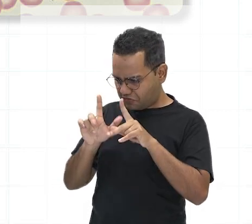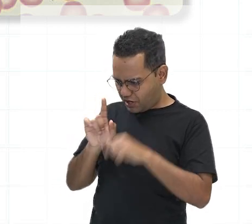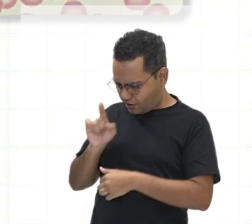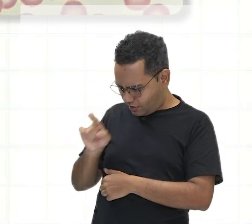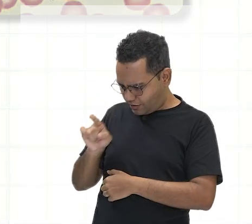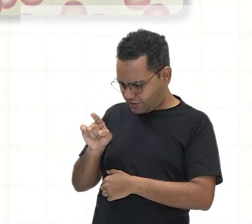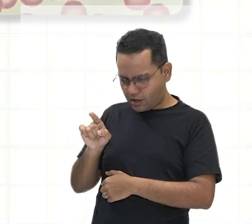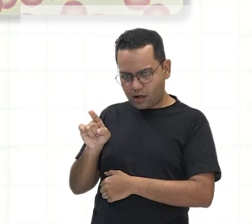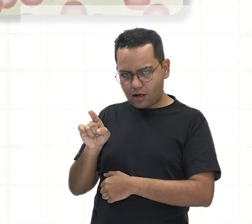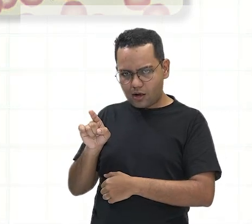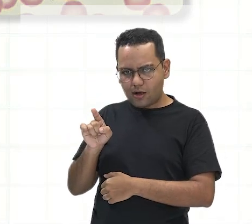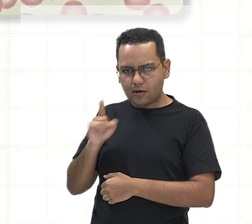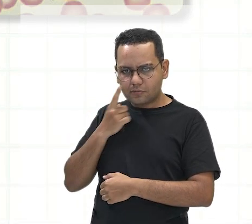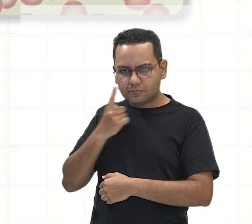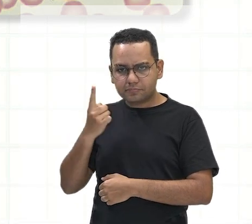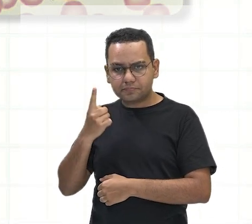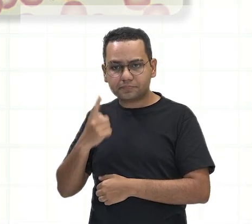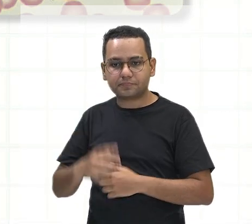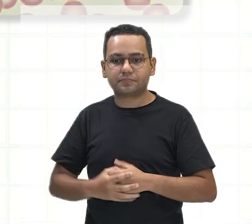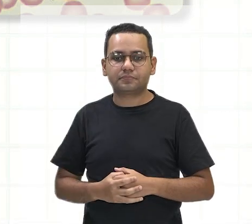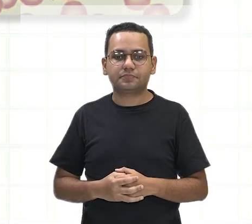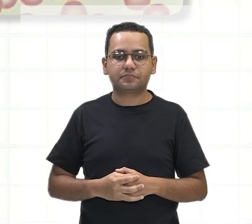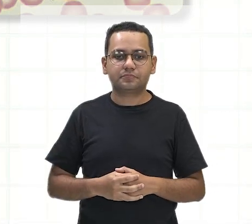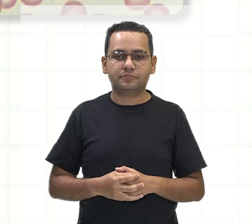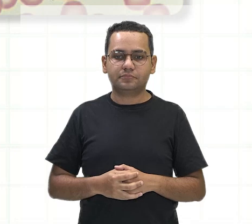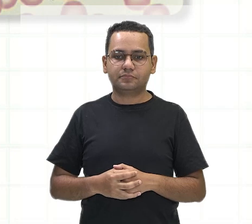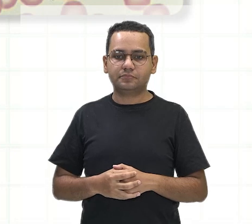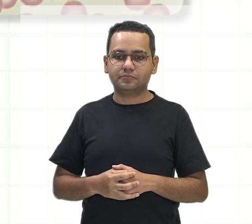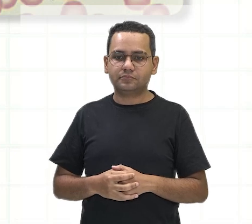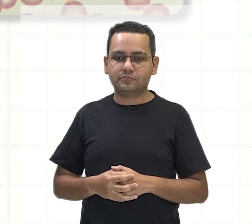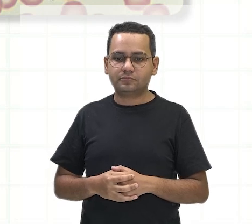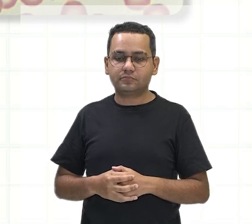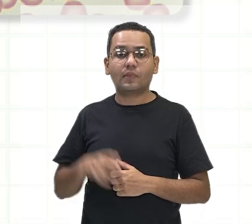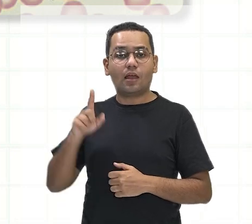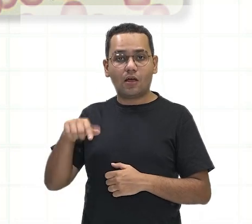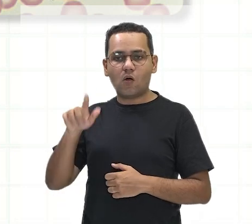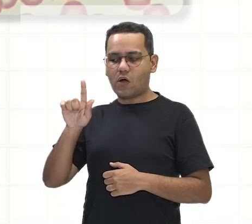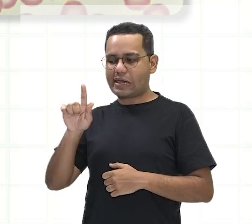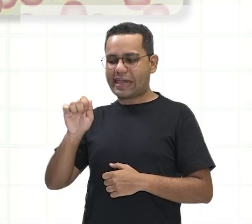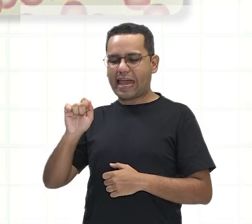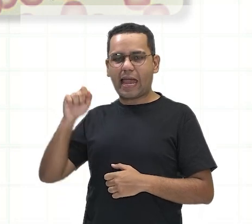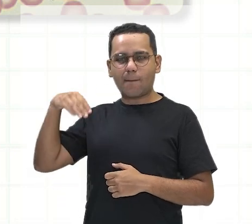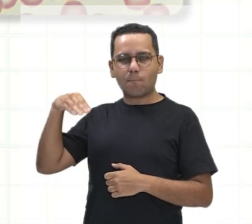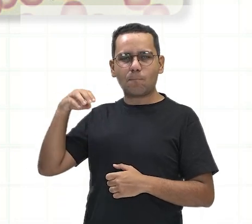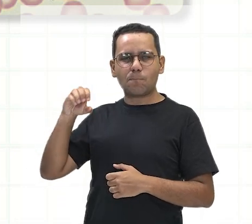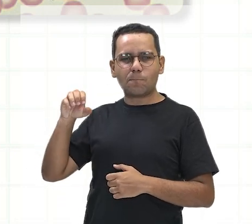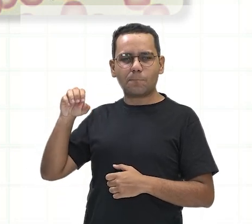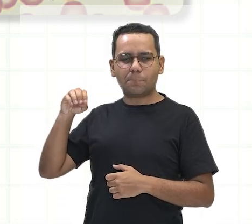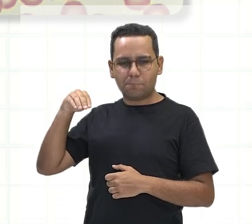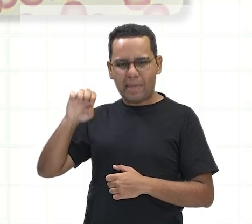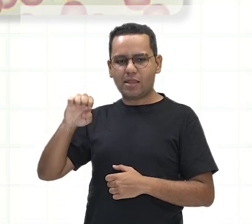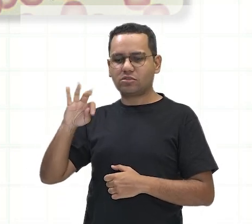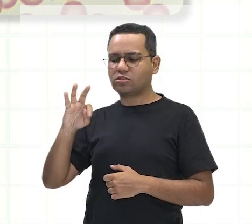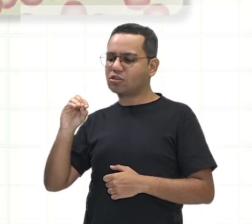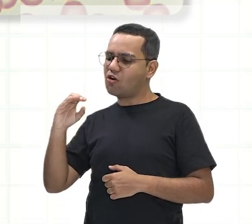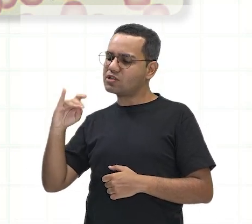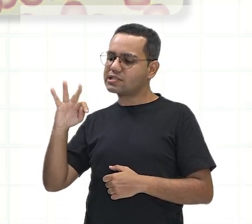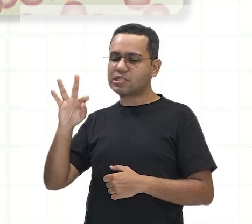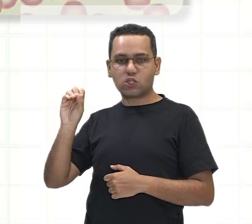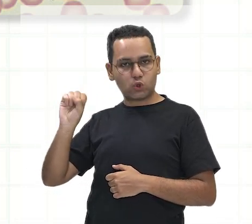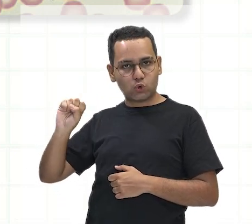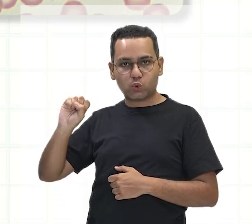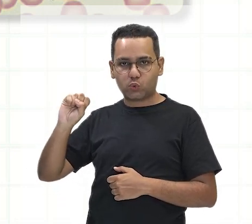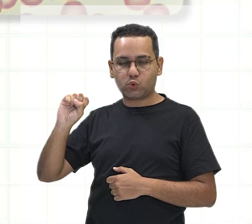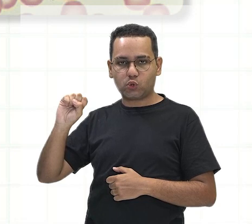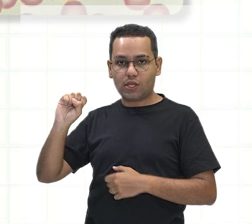destaque, você consegue identificar aqui, ó, a presença desses gametócitos, né, no interior das hemácias.